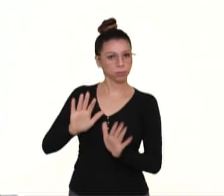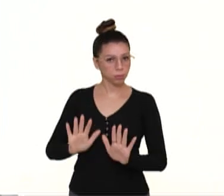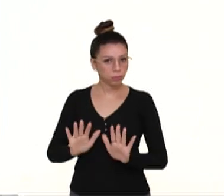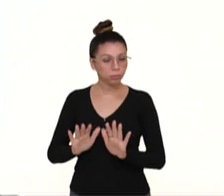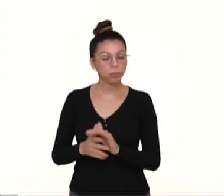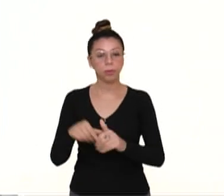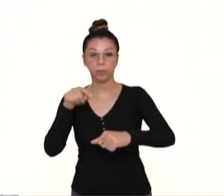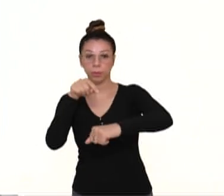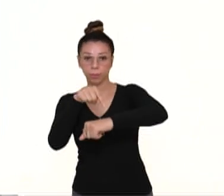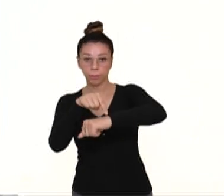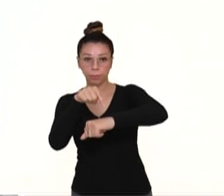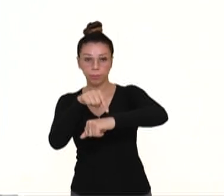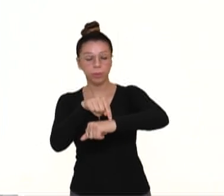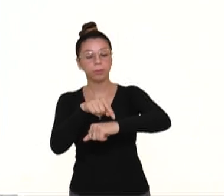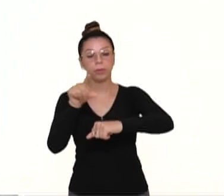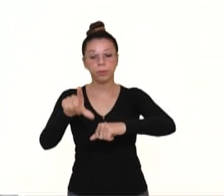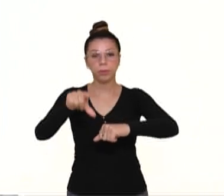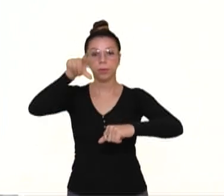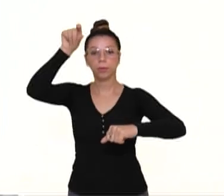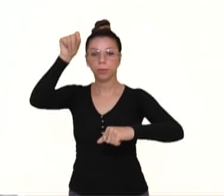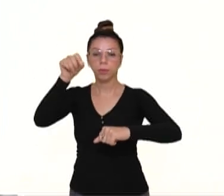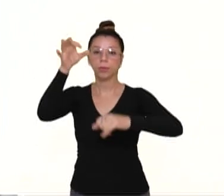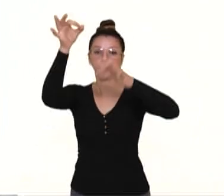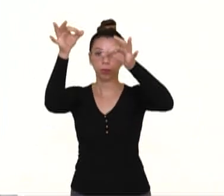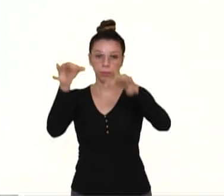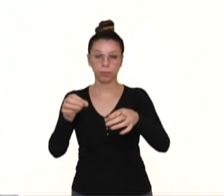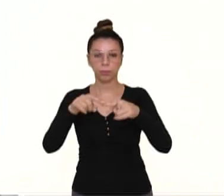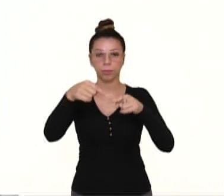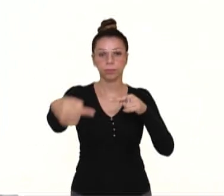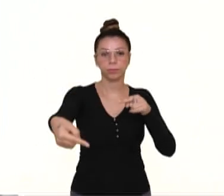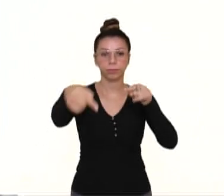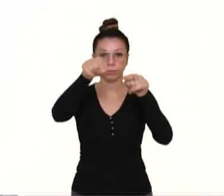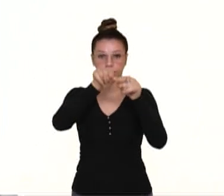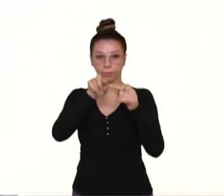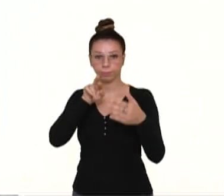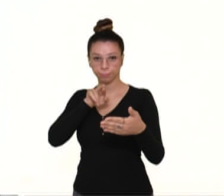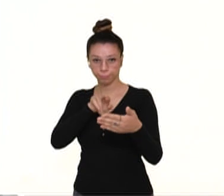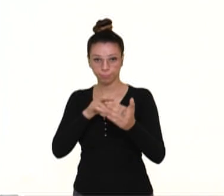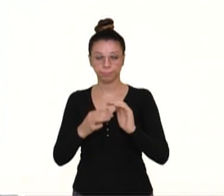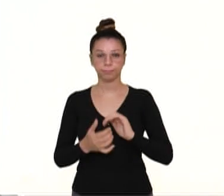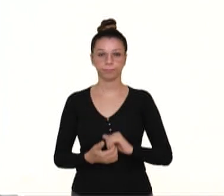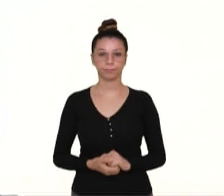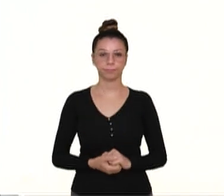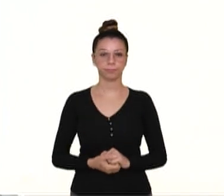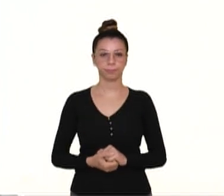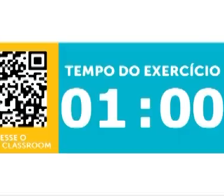deixar um tempinho para vocês escolherem a alternativa correta e daqui a pouco nós voltamos.